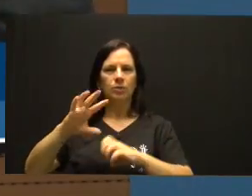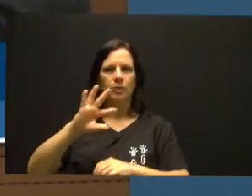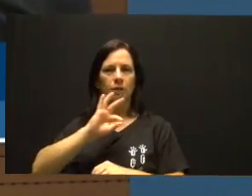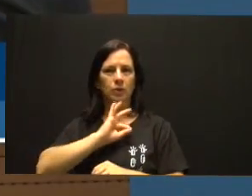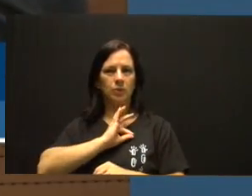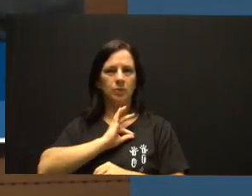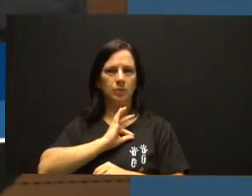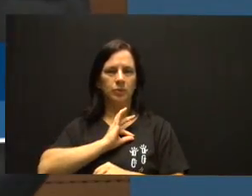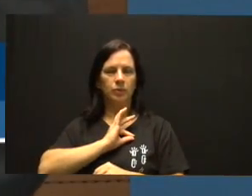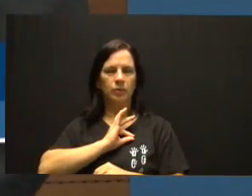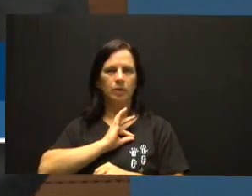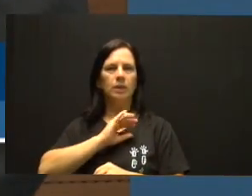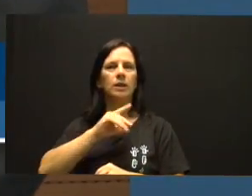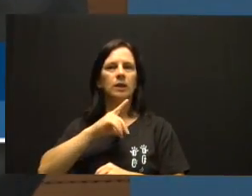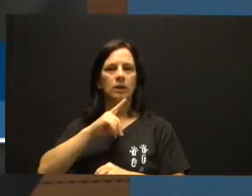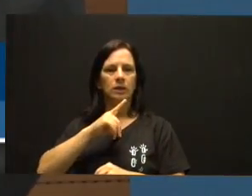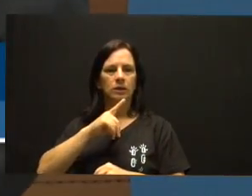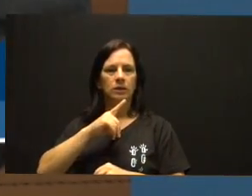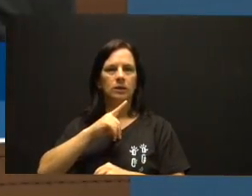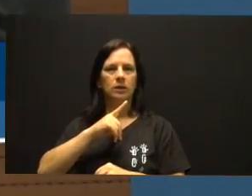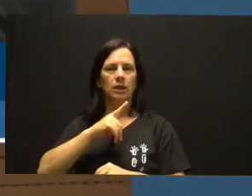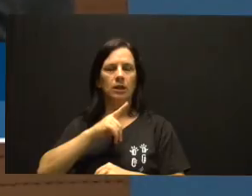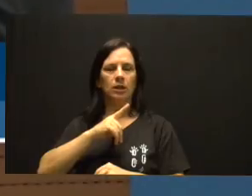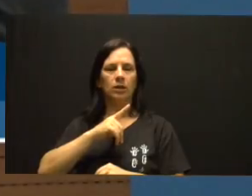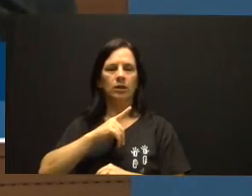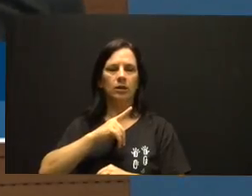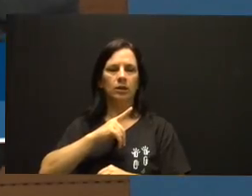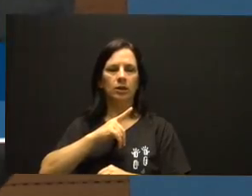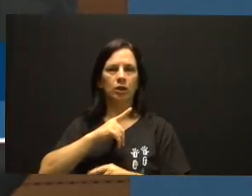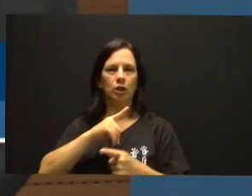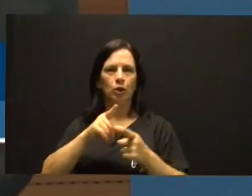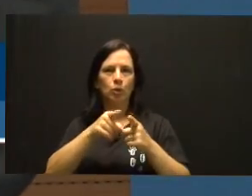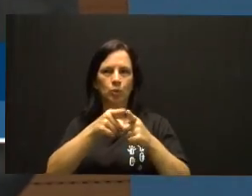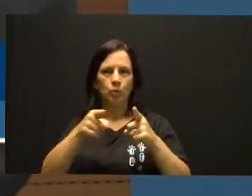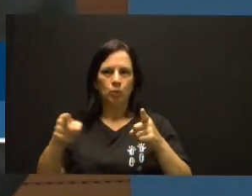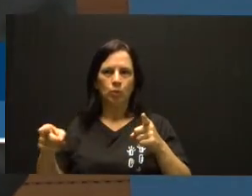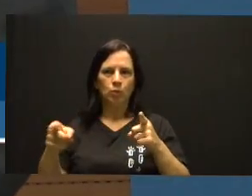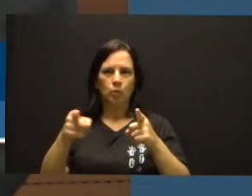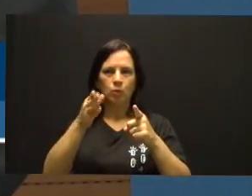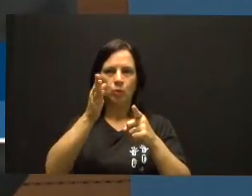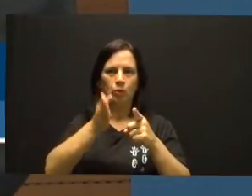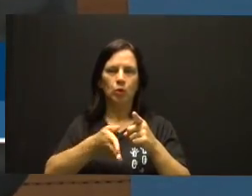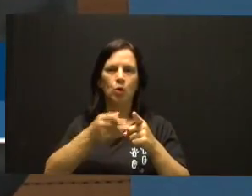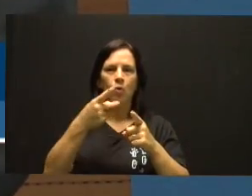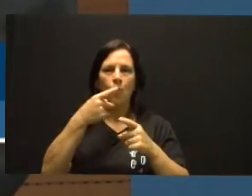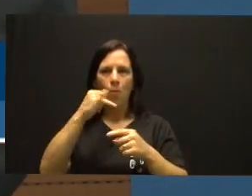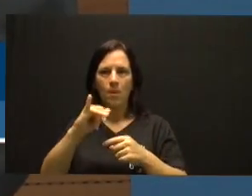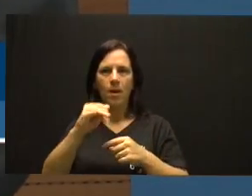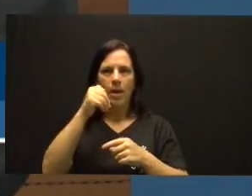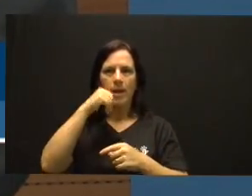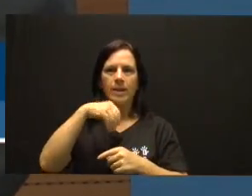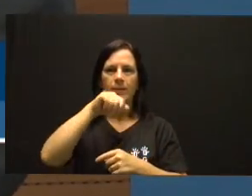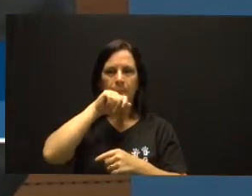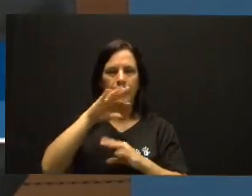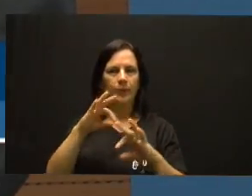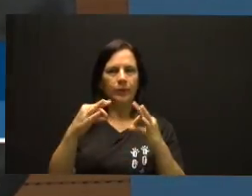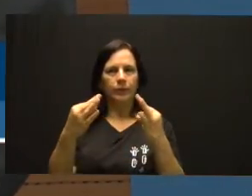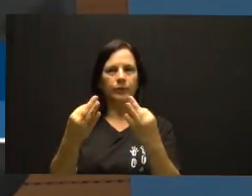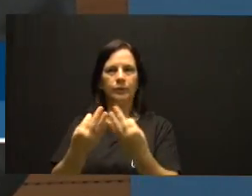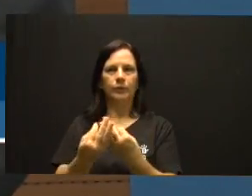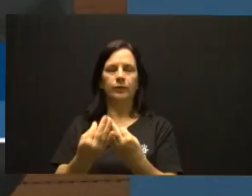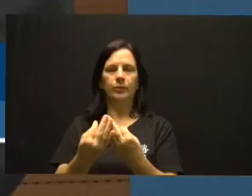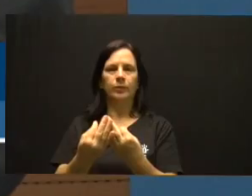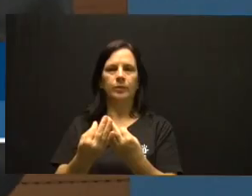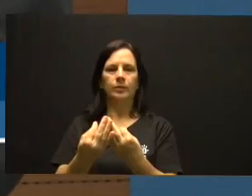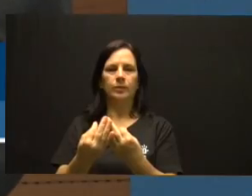prefeitura, existem ali, neste meio, neste fogo cruzado, o pai e a mãe de família, nobre vereador